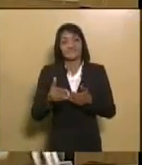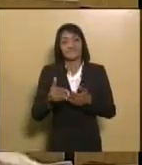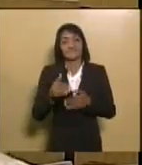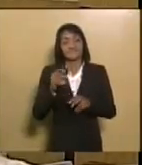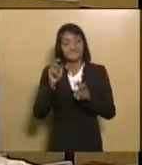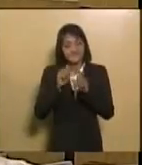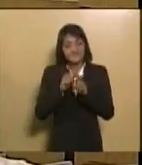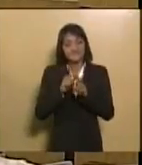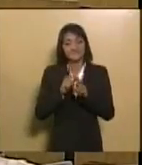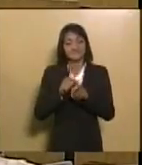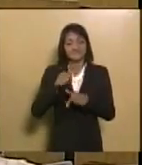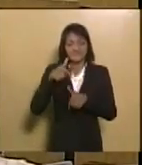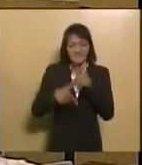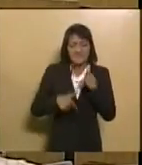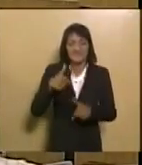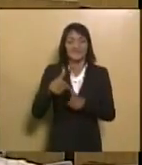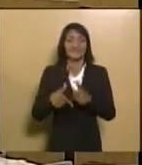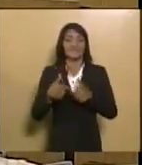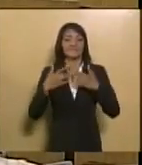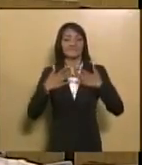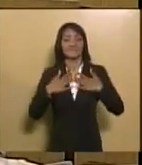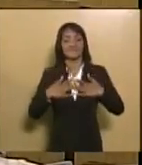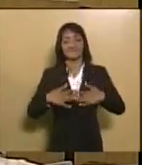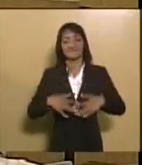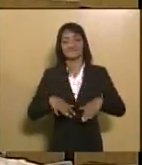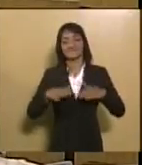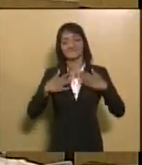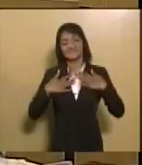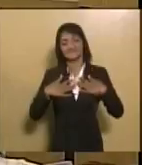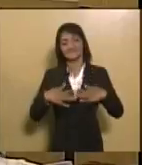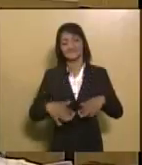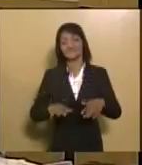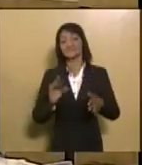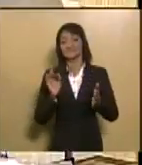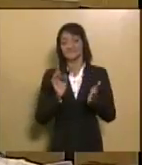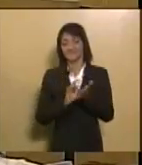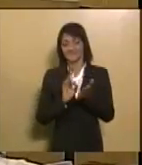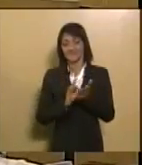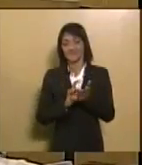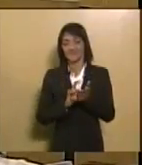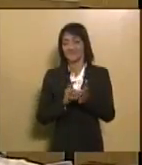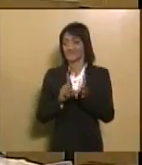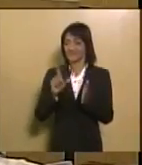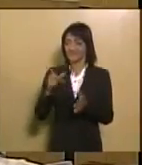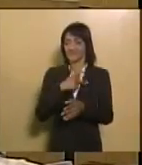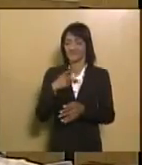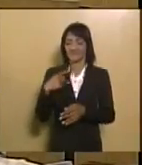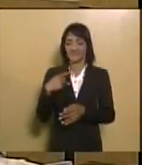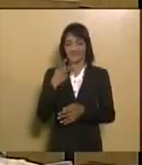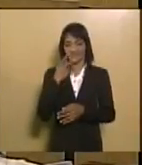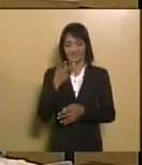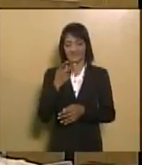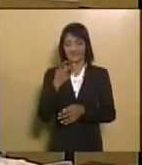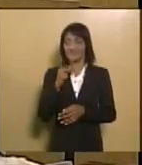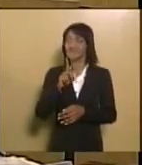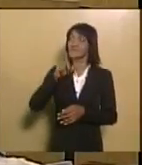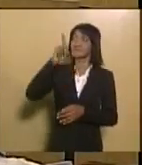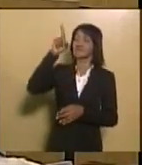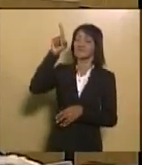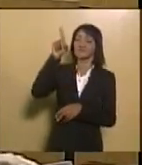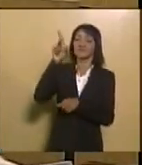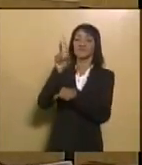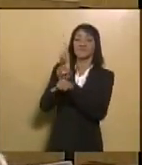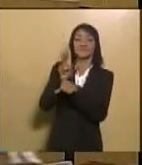trabalho, de muita tranquilidade, que realmente, como o pastor falou aqui, o bom Deus proteja cada um de